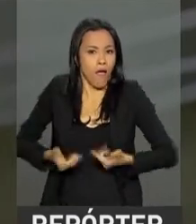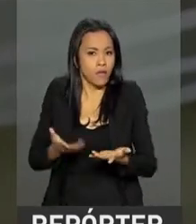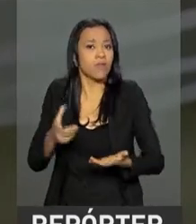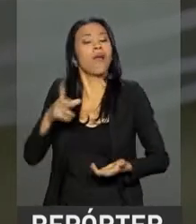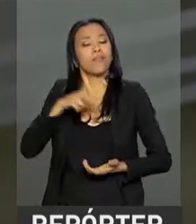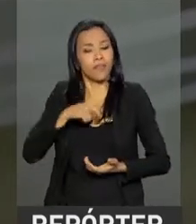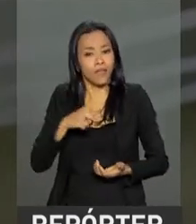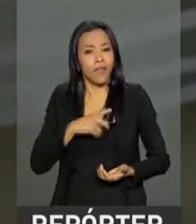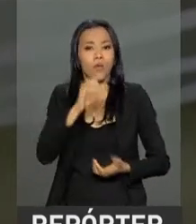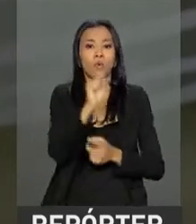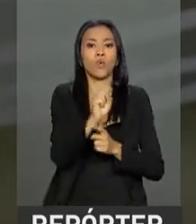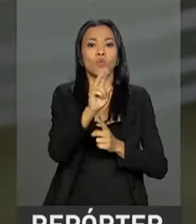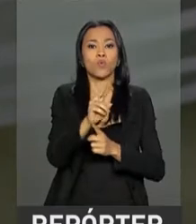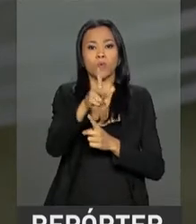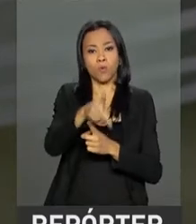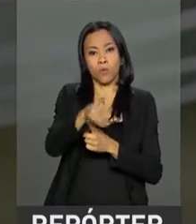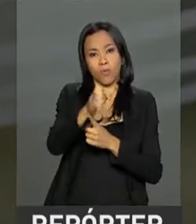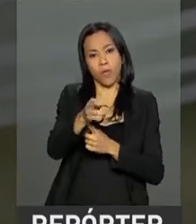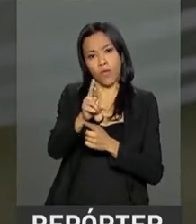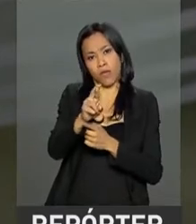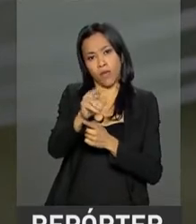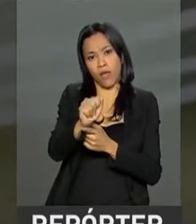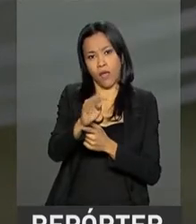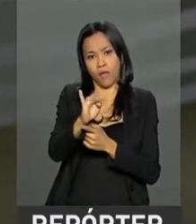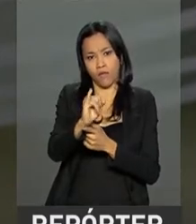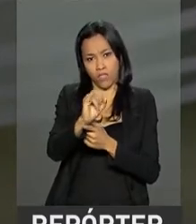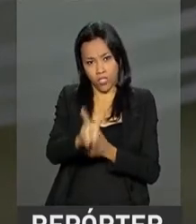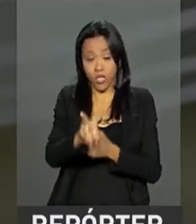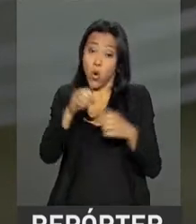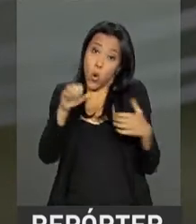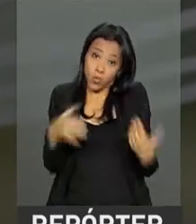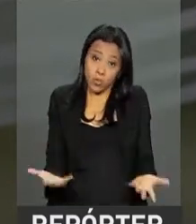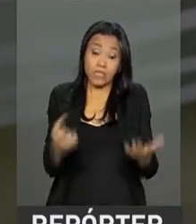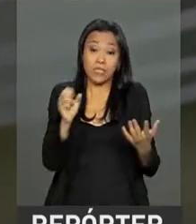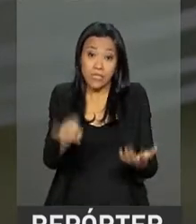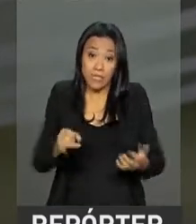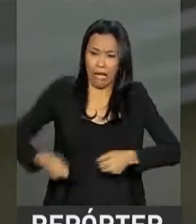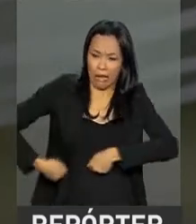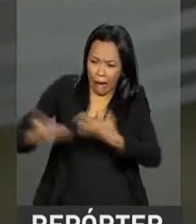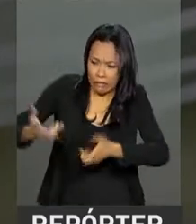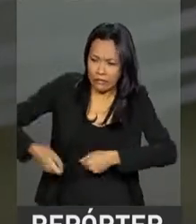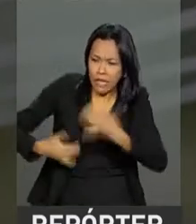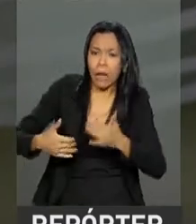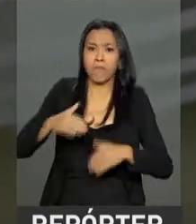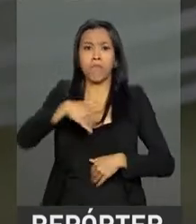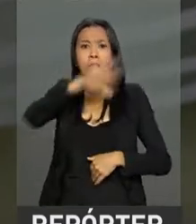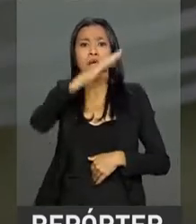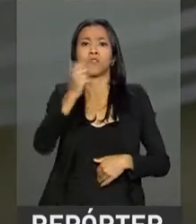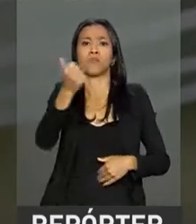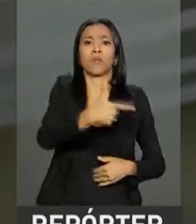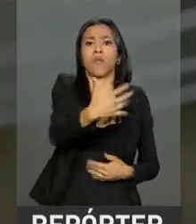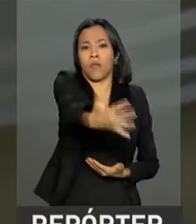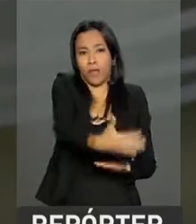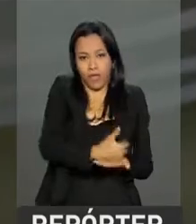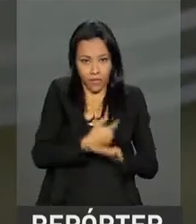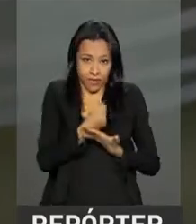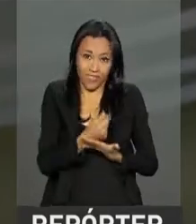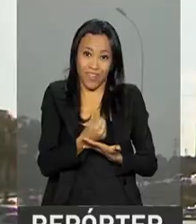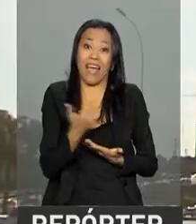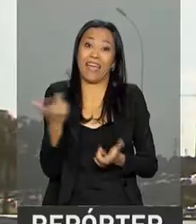mas se o resultado for negativo ou seja se o governo gastar mais do que arrecada venho